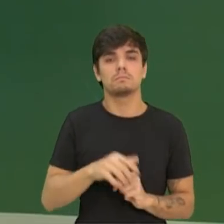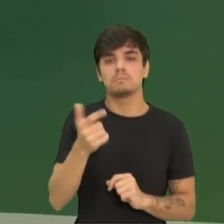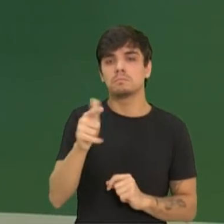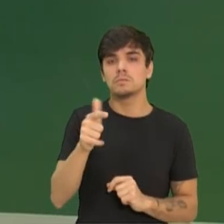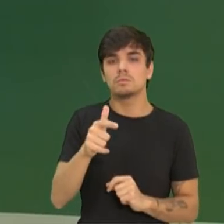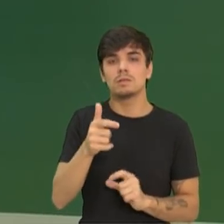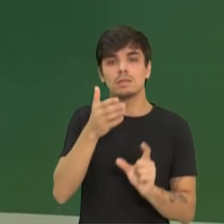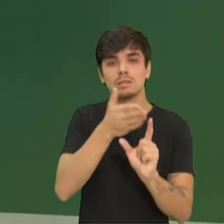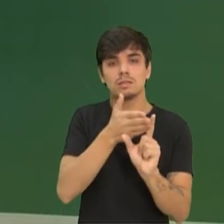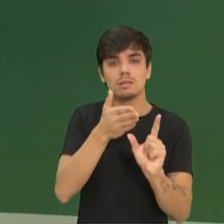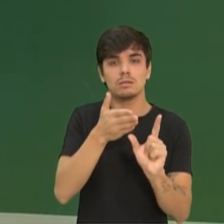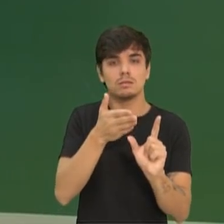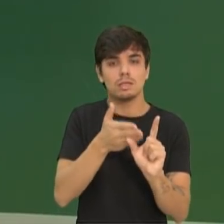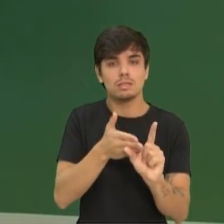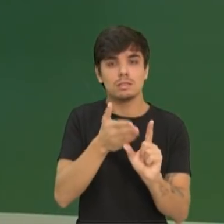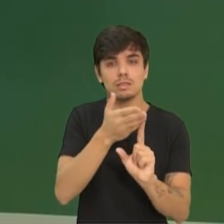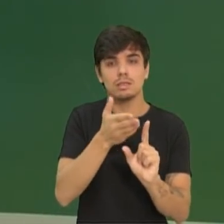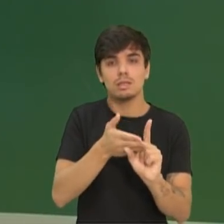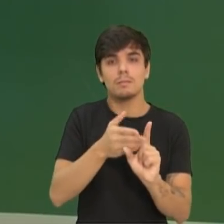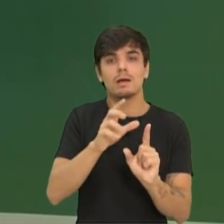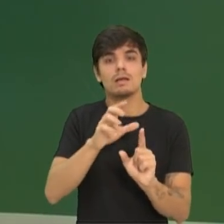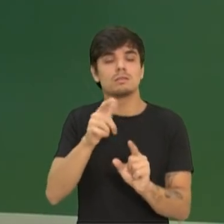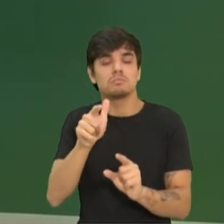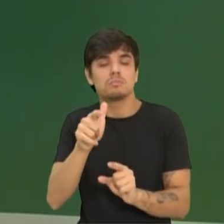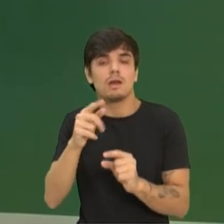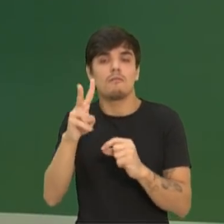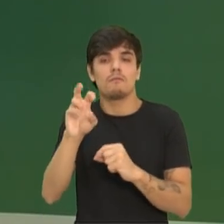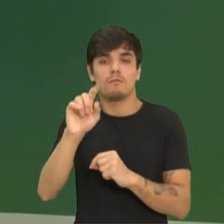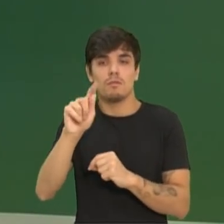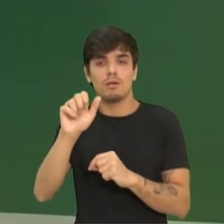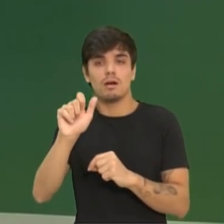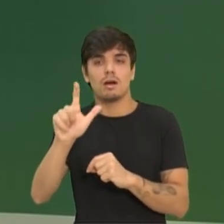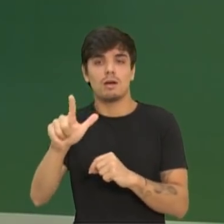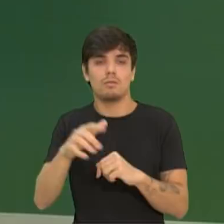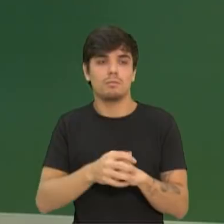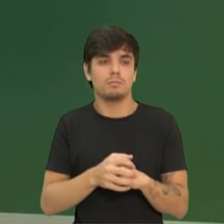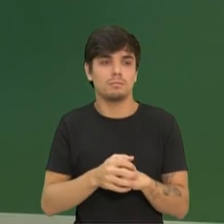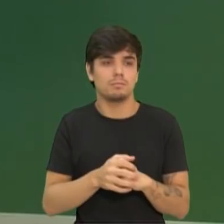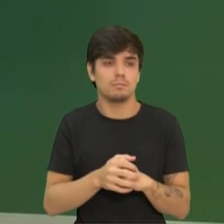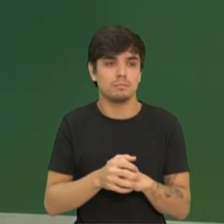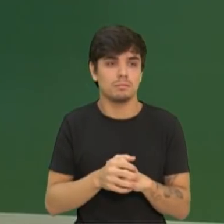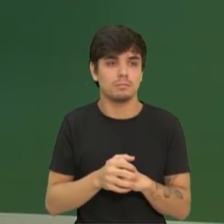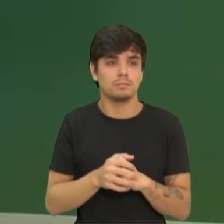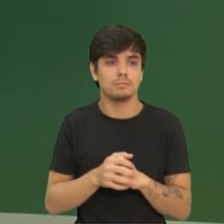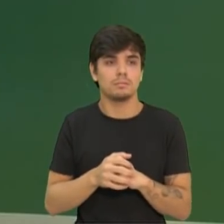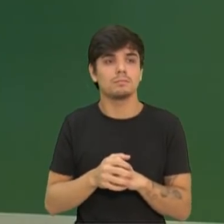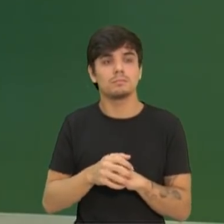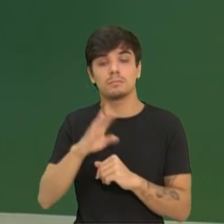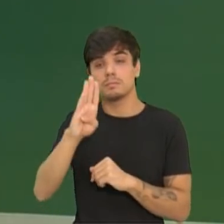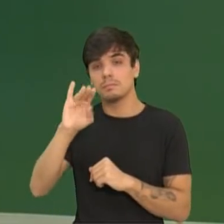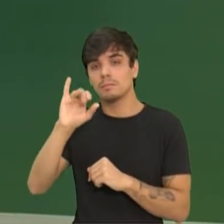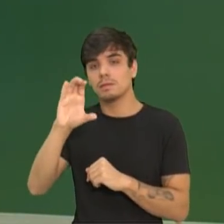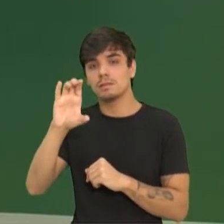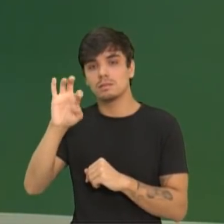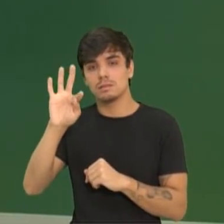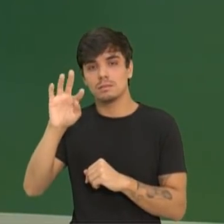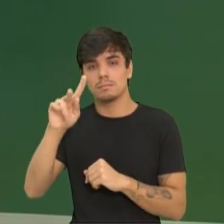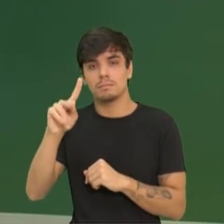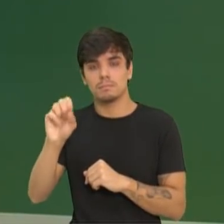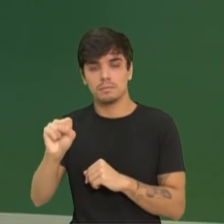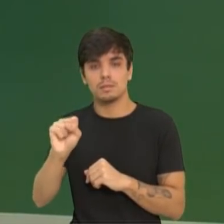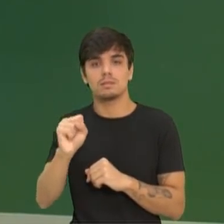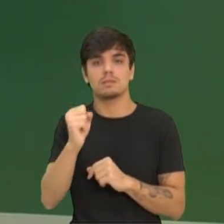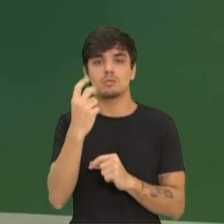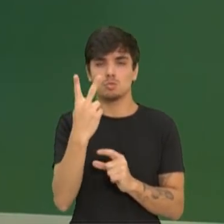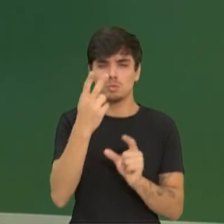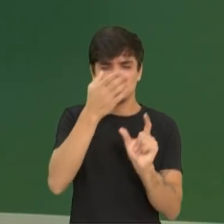língua portuguesa sem vogal. Então é bíceps, duas sílabas. Tríceps, duas sílabas. O